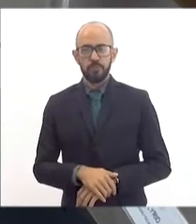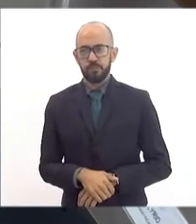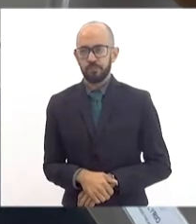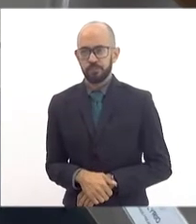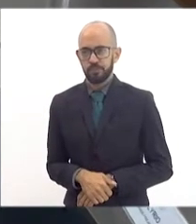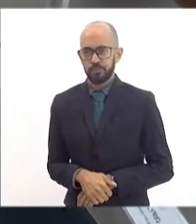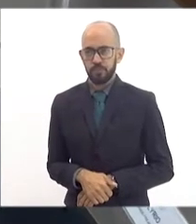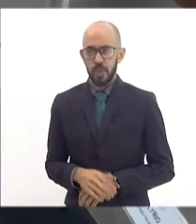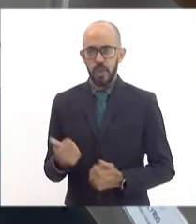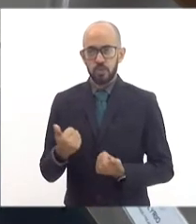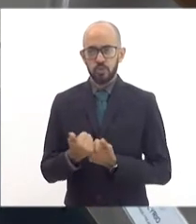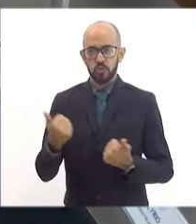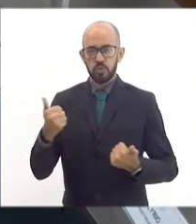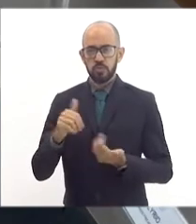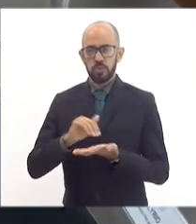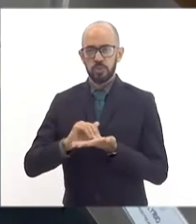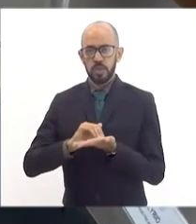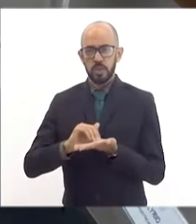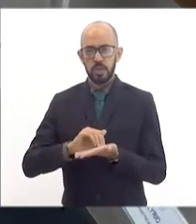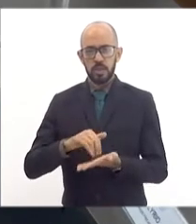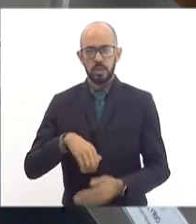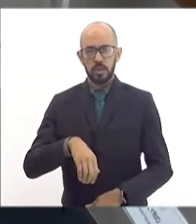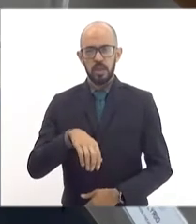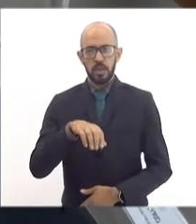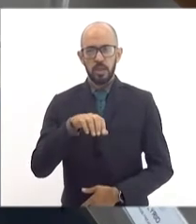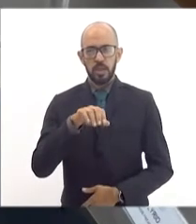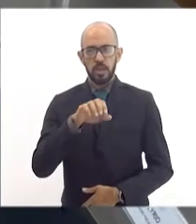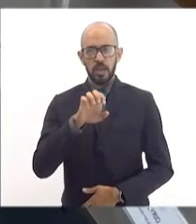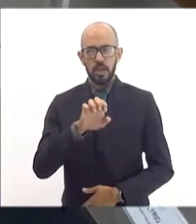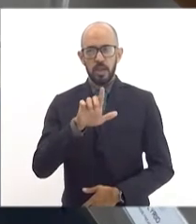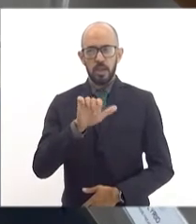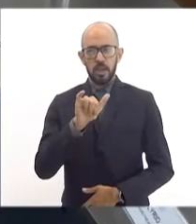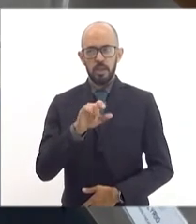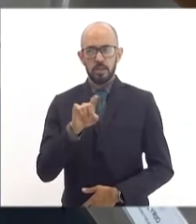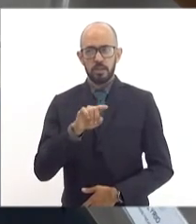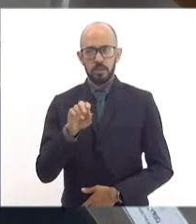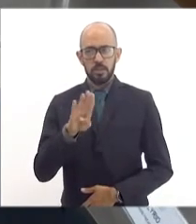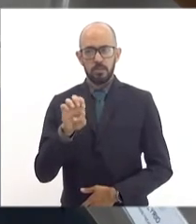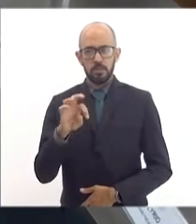A subsecretária, Elizabeth Mauro.